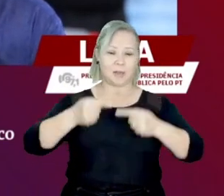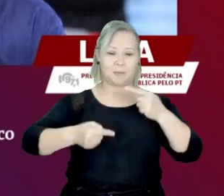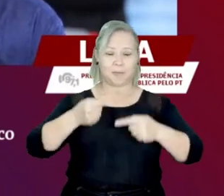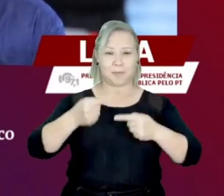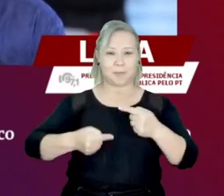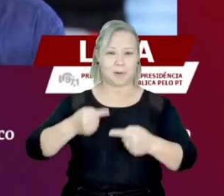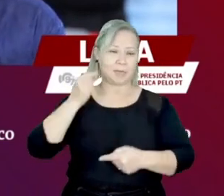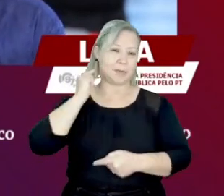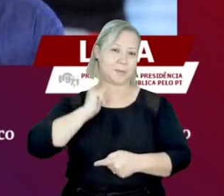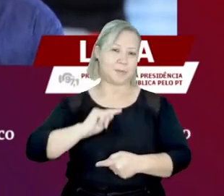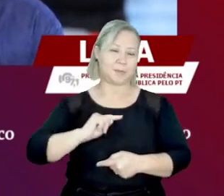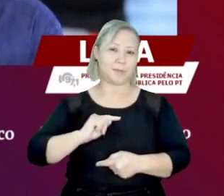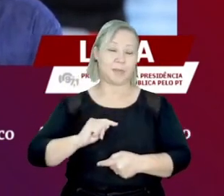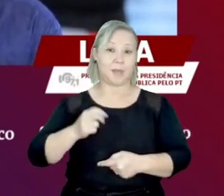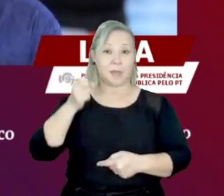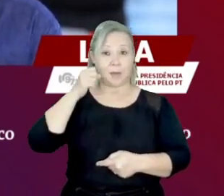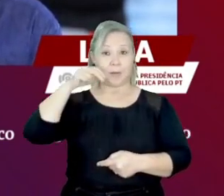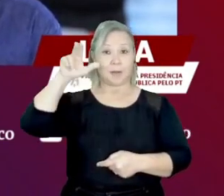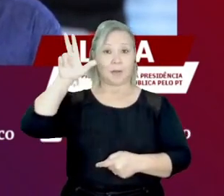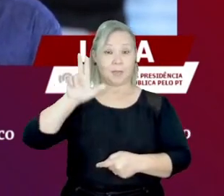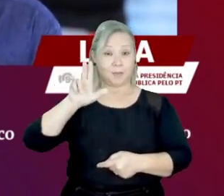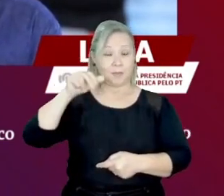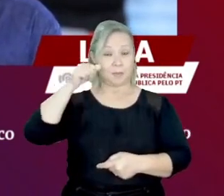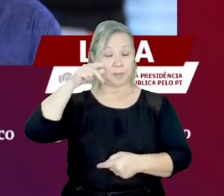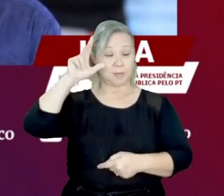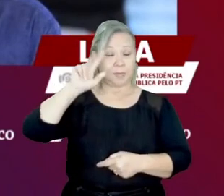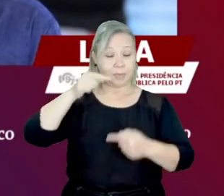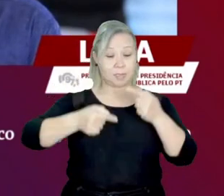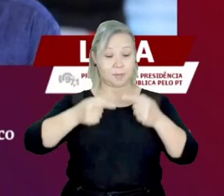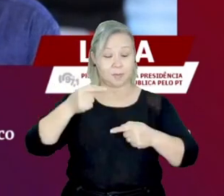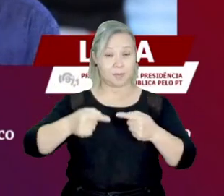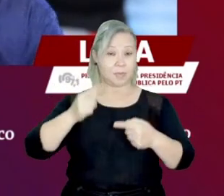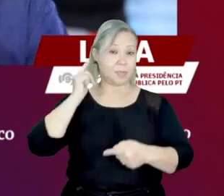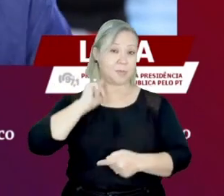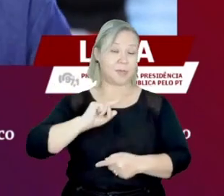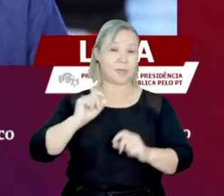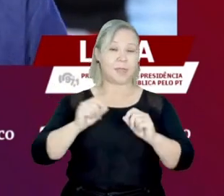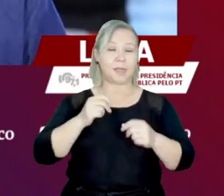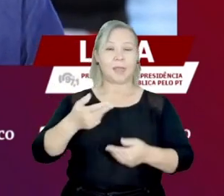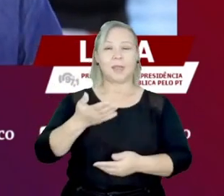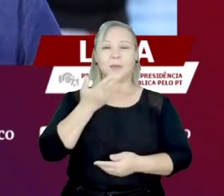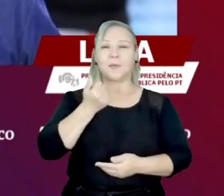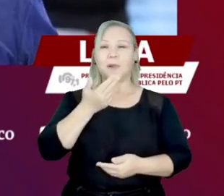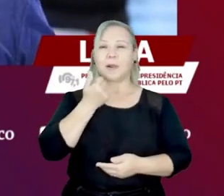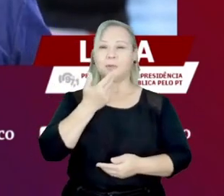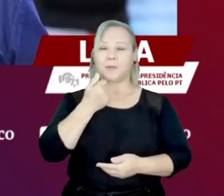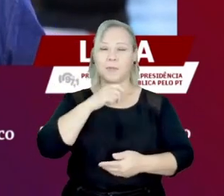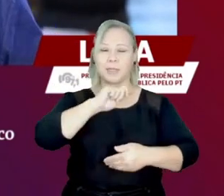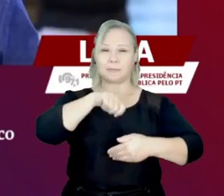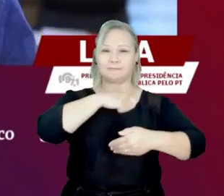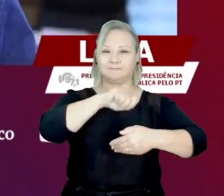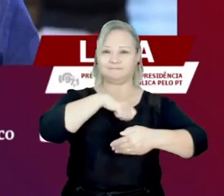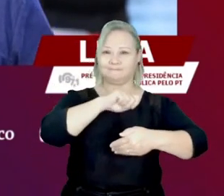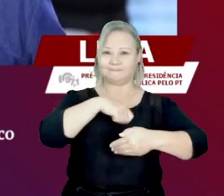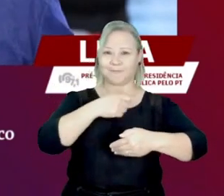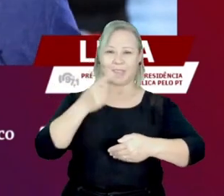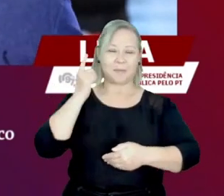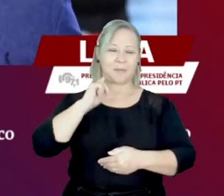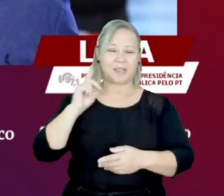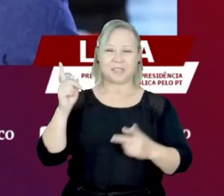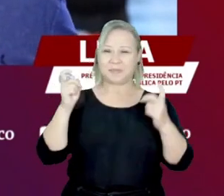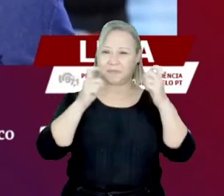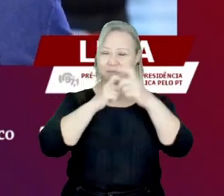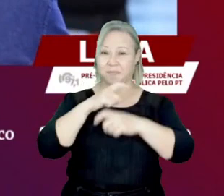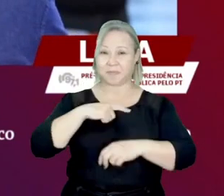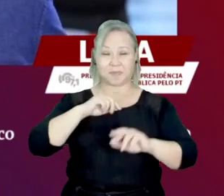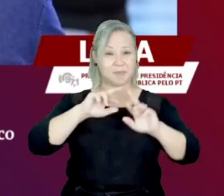lugar que se coma melhor do que na nossa querida Minas Gerais. E pão de queijo bom. Vale do Aço. Ah,